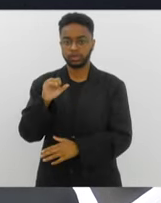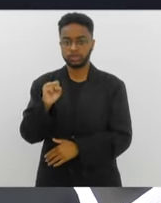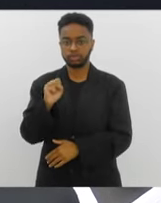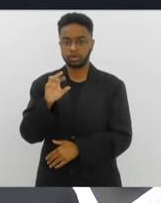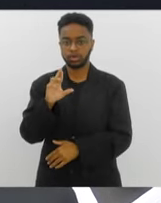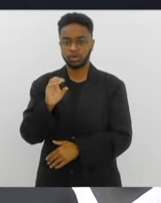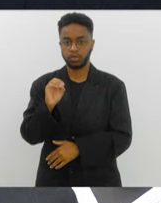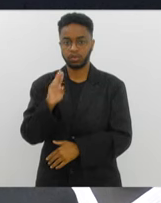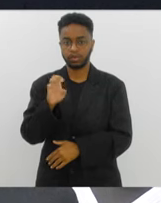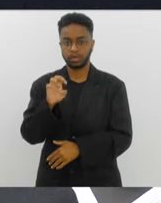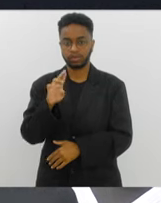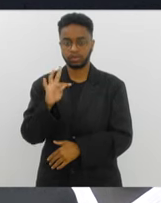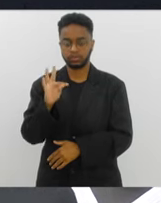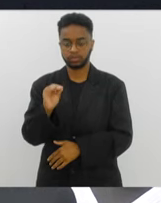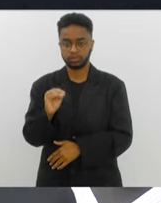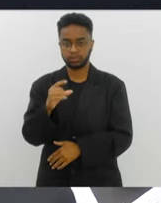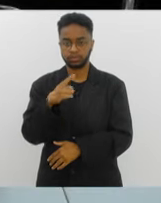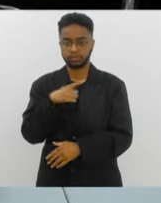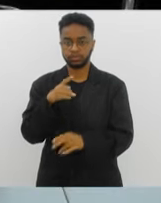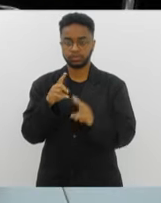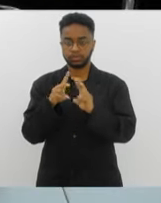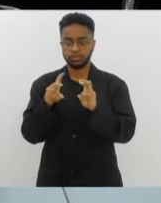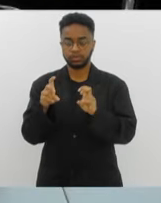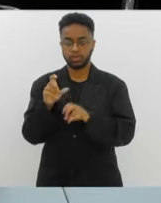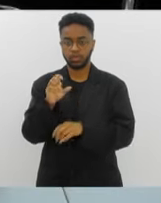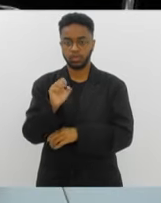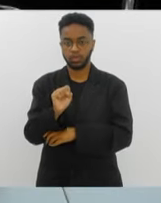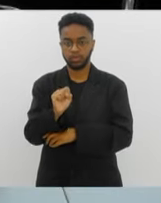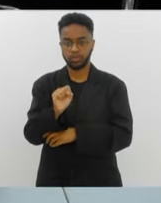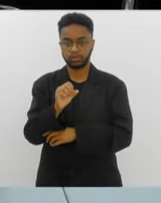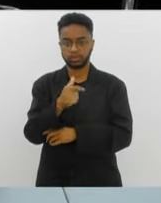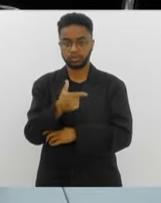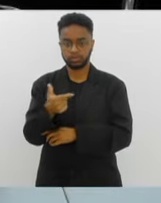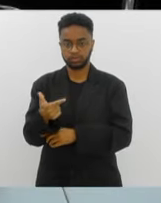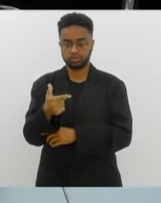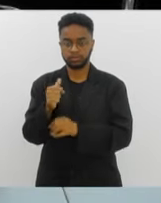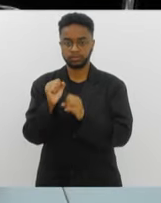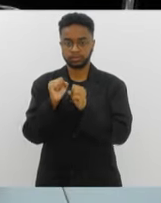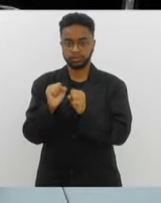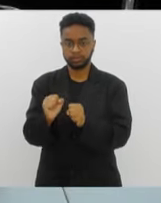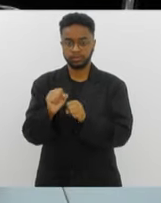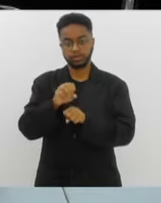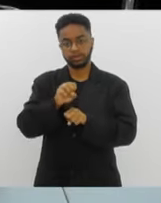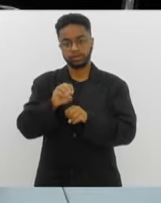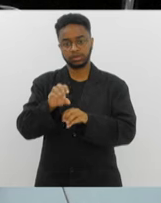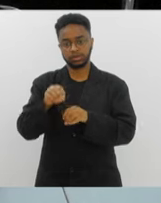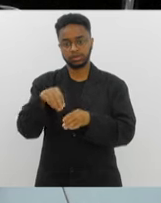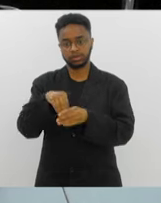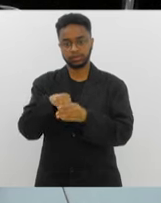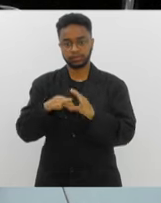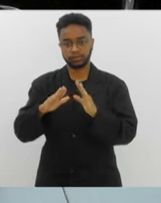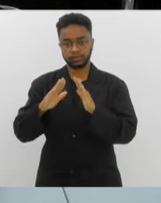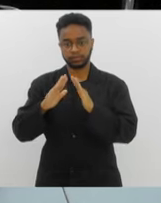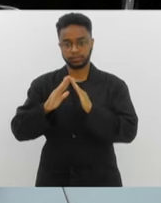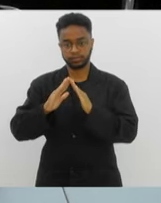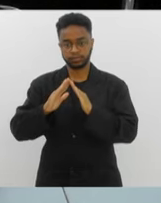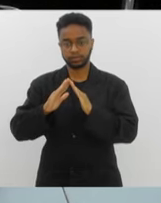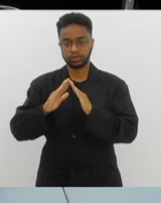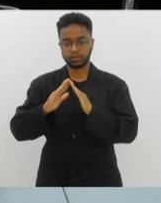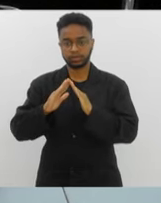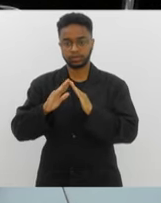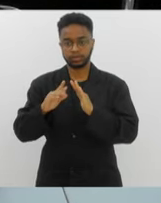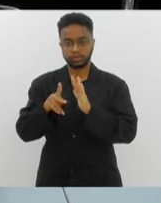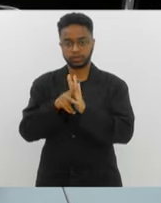Barroso. O tema 822 é possibilidade de um ensino domiciliar ministrado